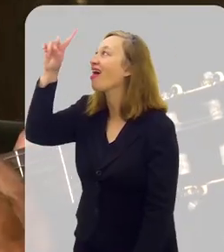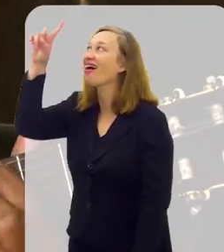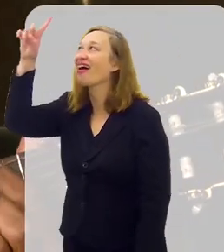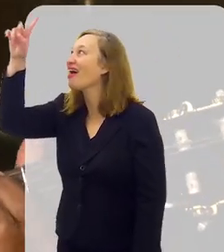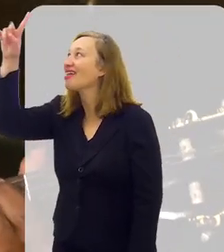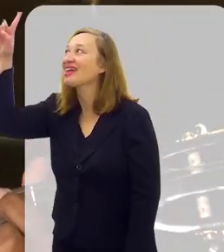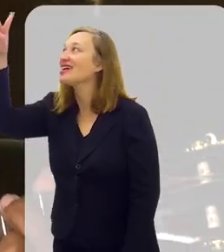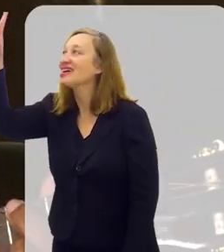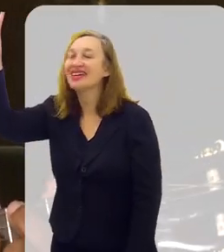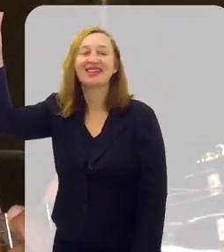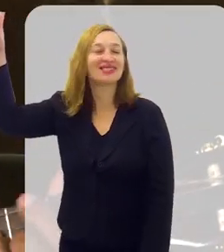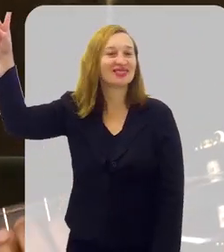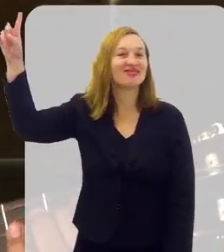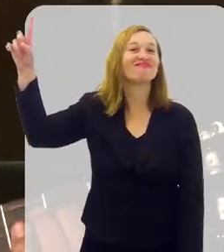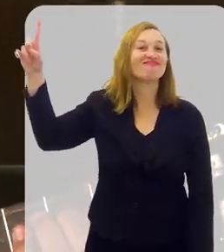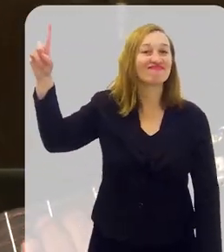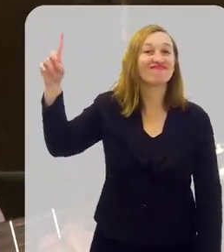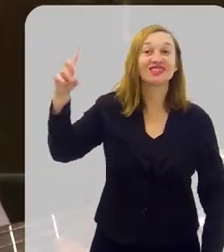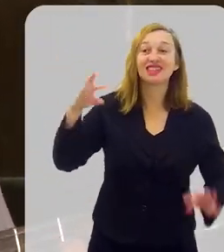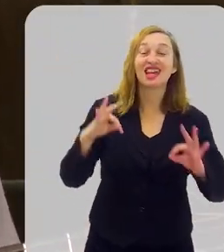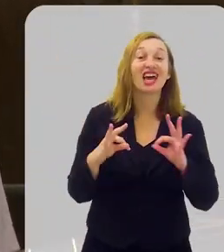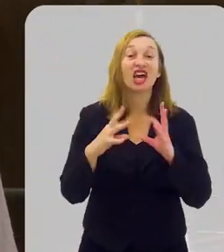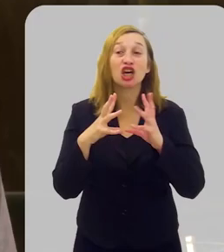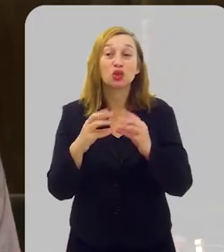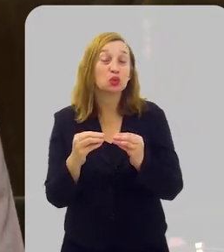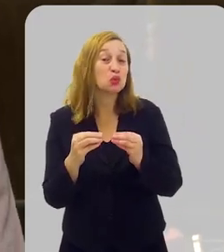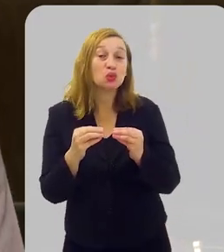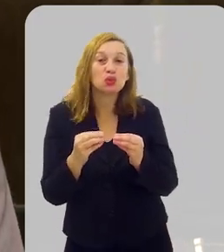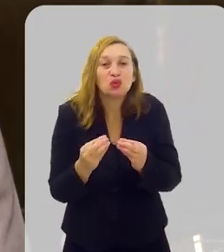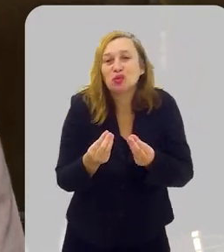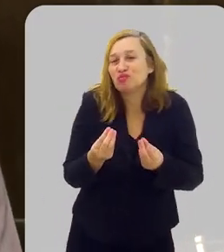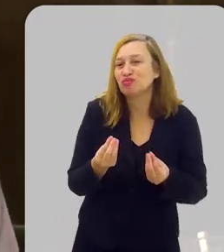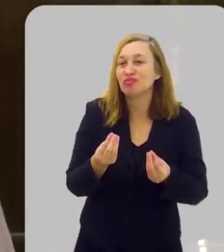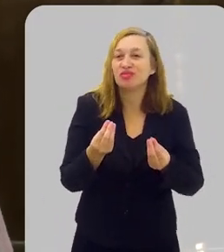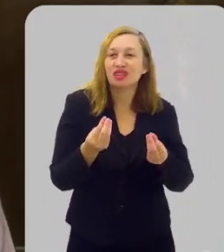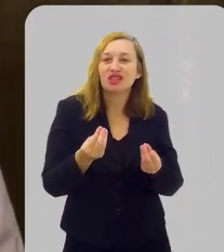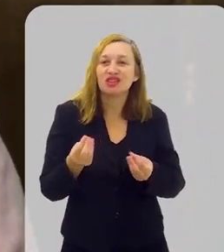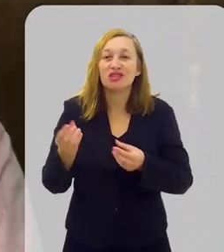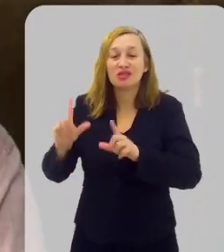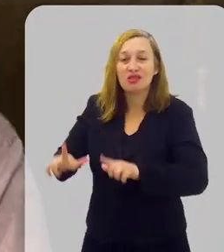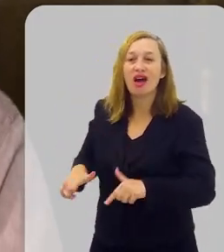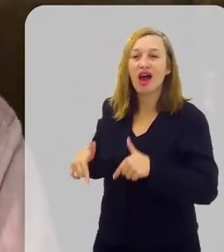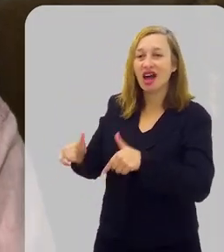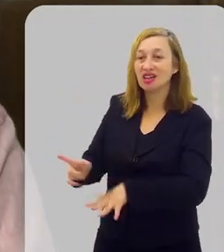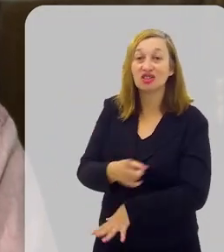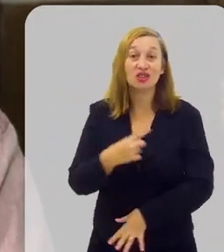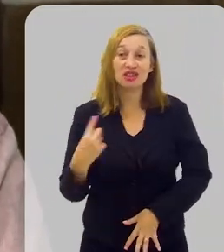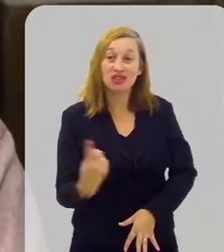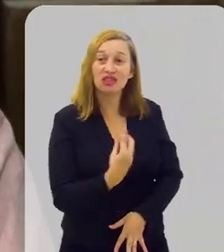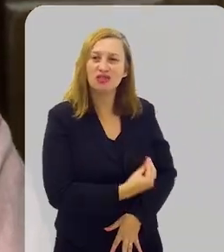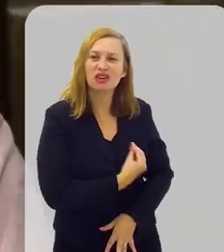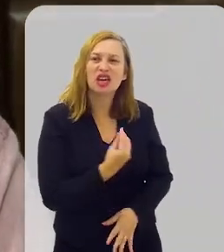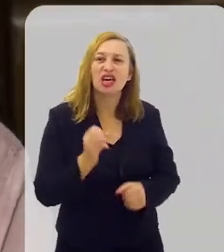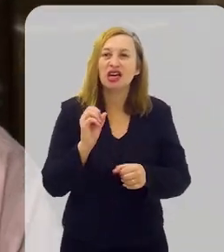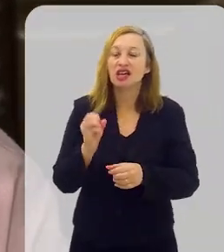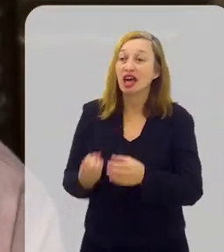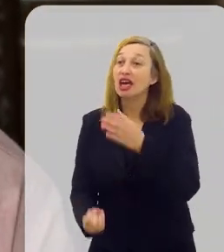tudo, tudo, tudo que Ele faz. Bom é Deus, bom, bom, bom. É